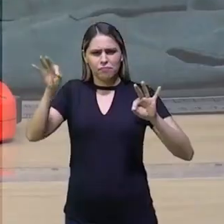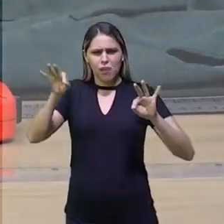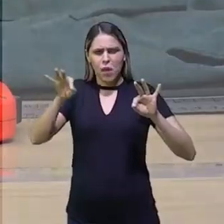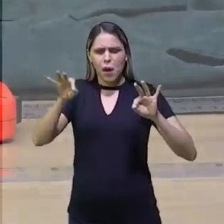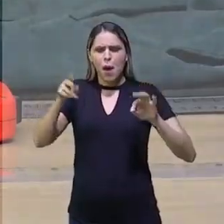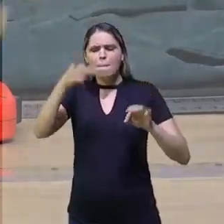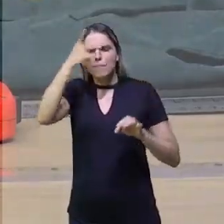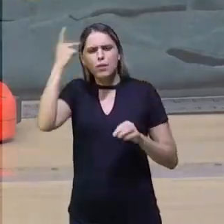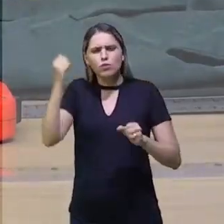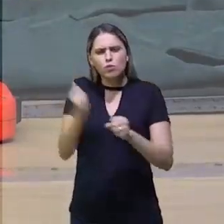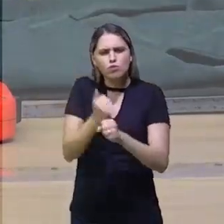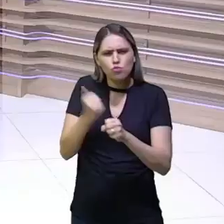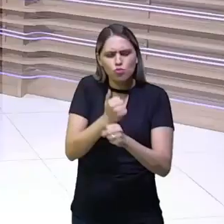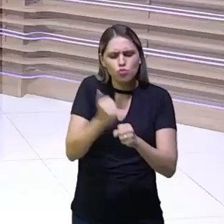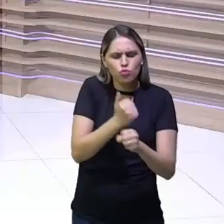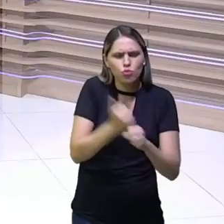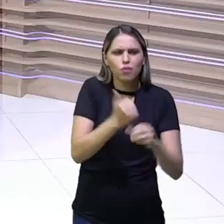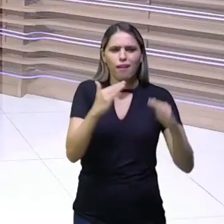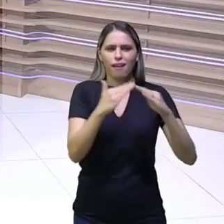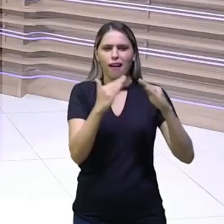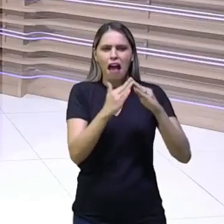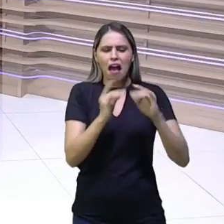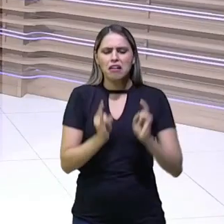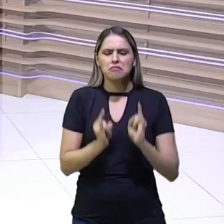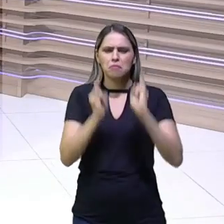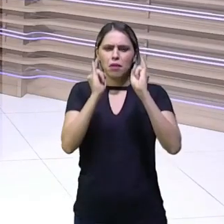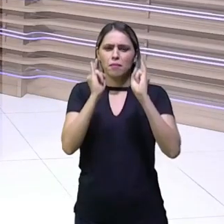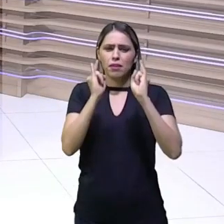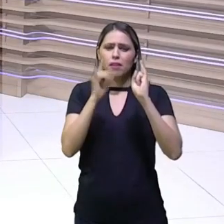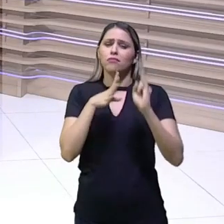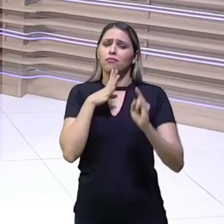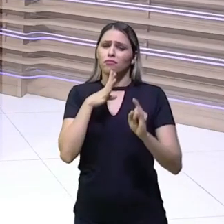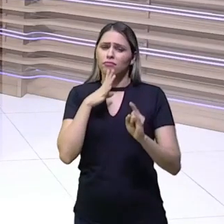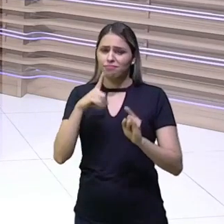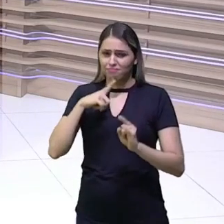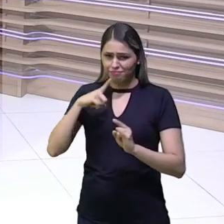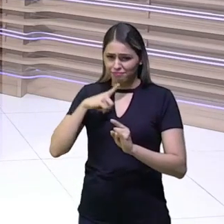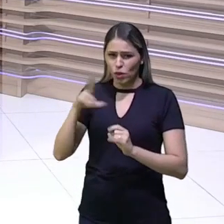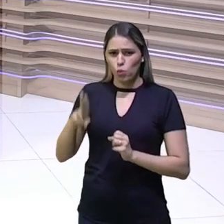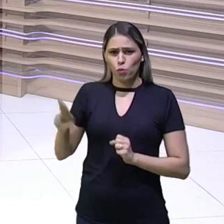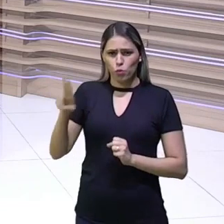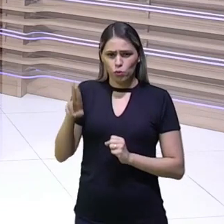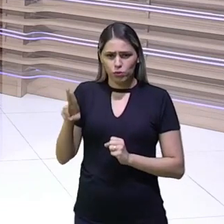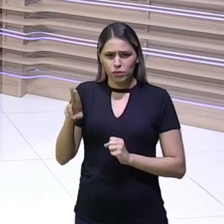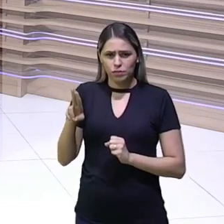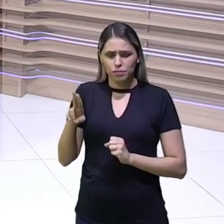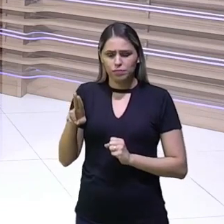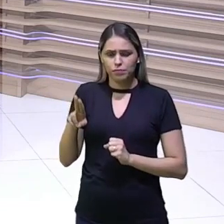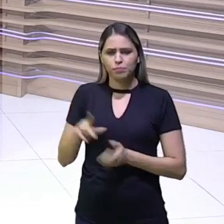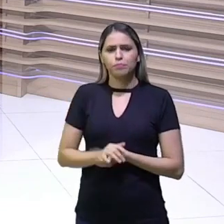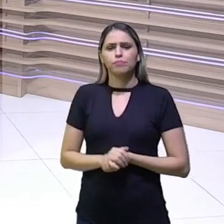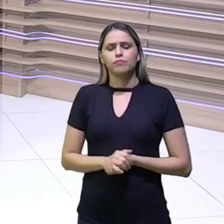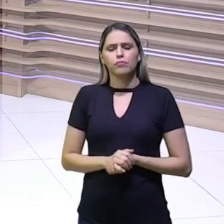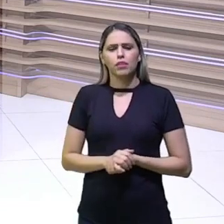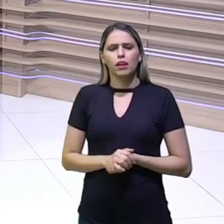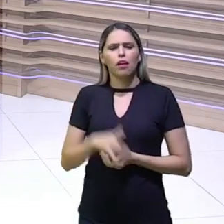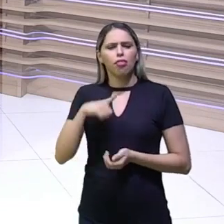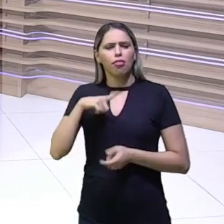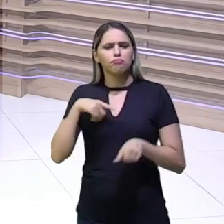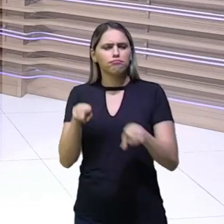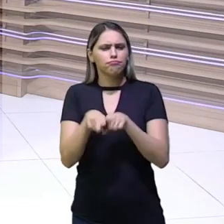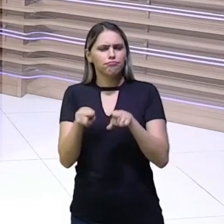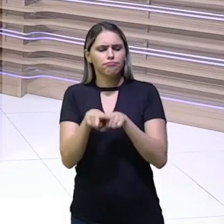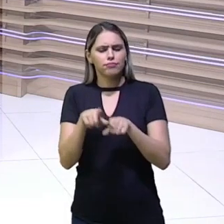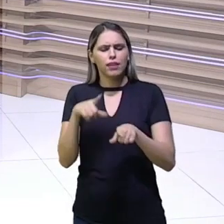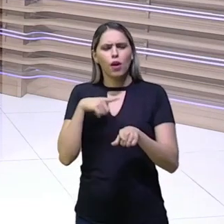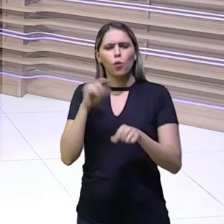É. Temos também a fita métrica. Olha aqui a fita métrica, que